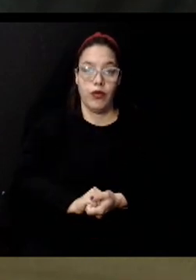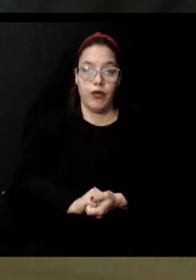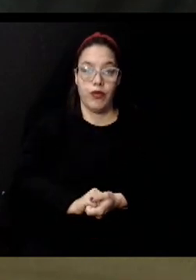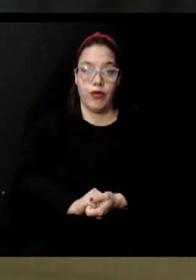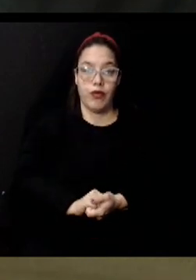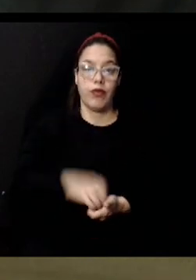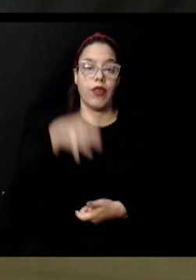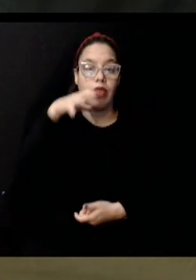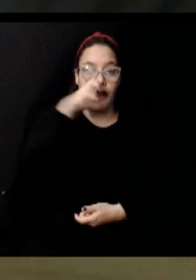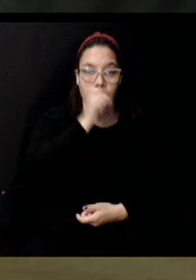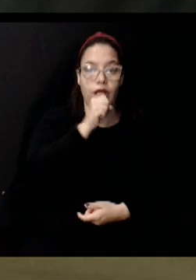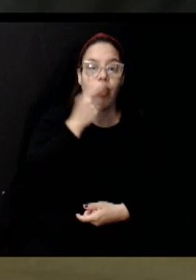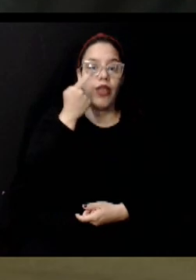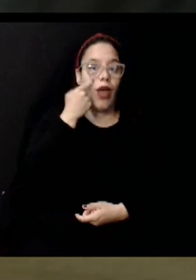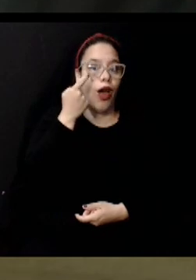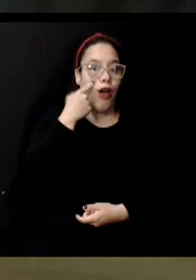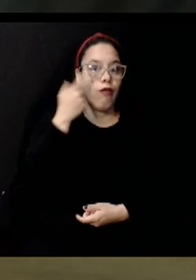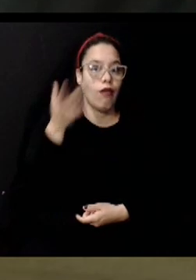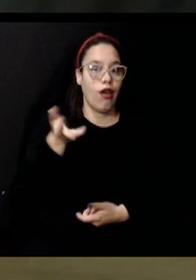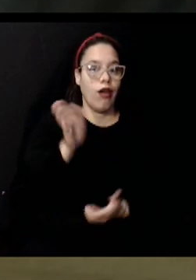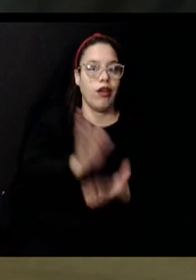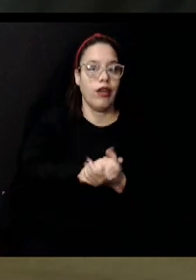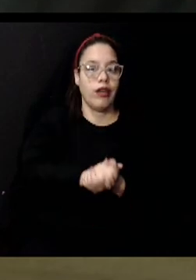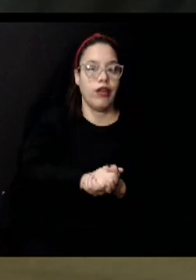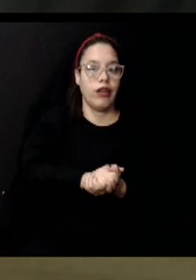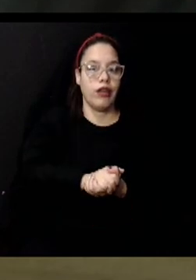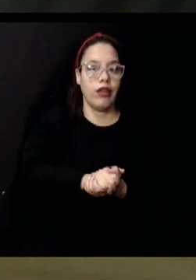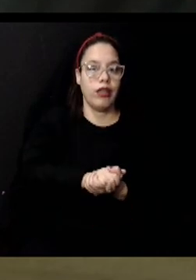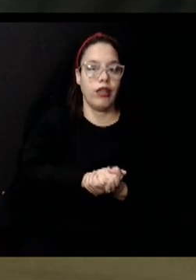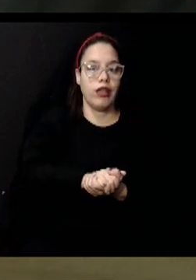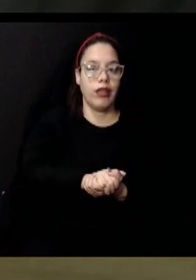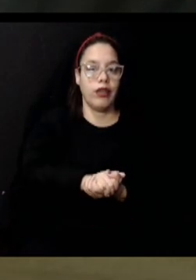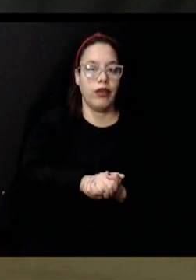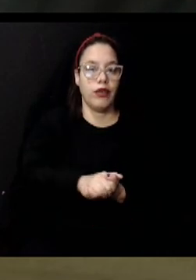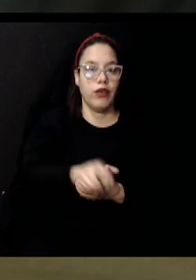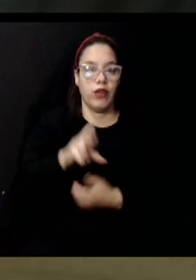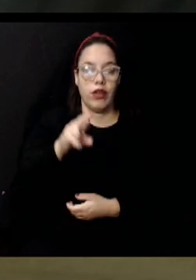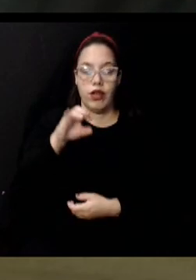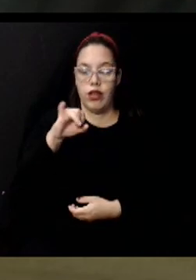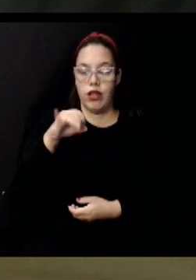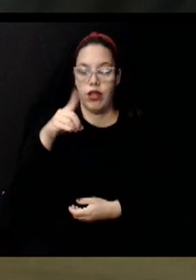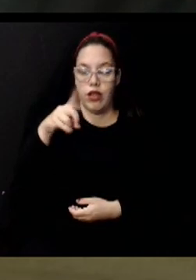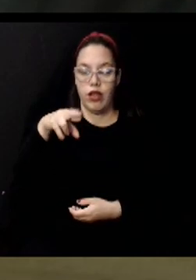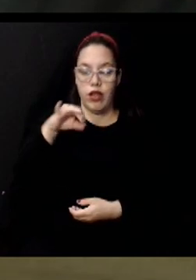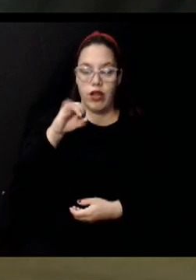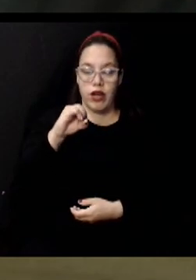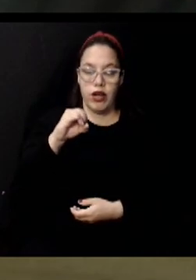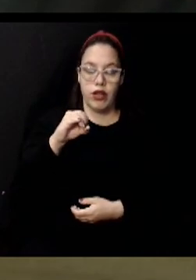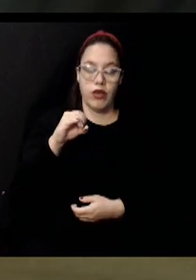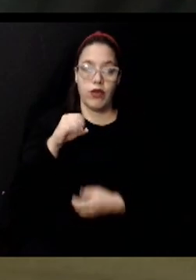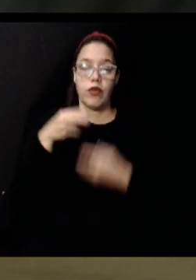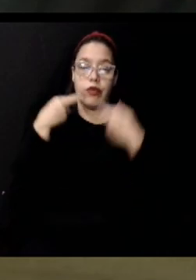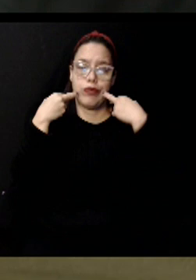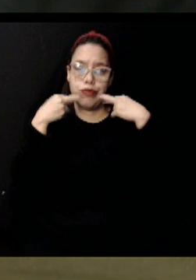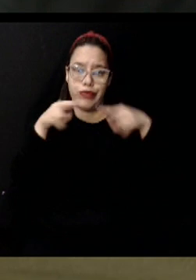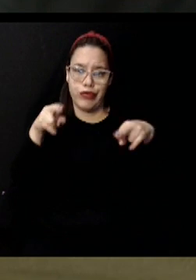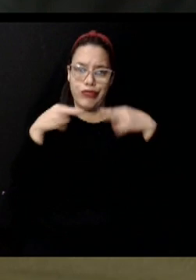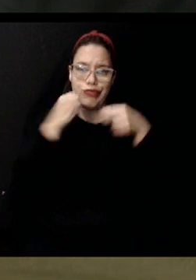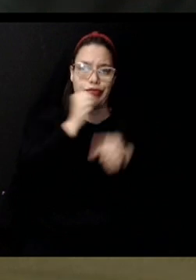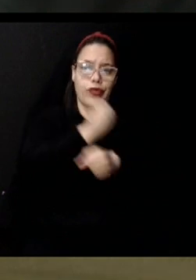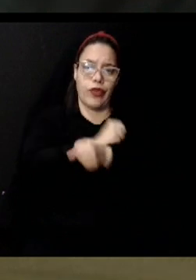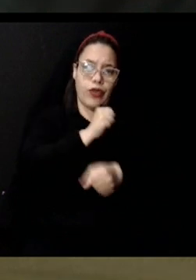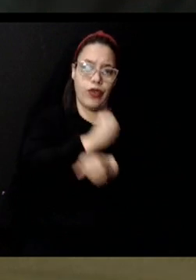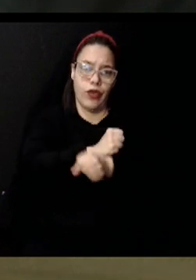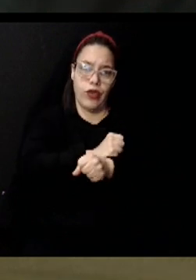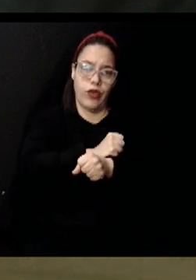tá vendo só? A gente que batendo bom. papo aqui, ó, vai que vai. O Ricardo Mendes, do Cambuí. Reclamar vicia